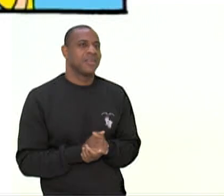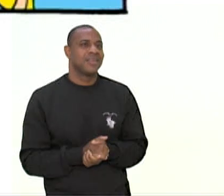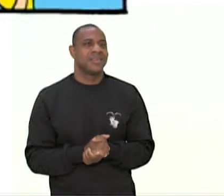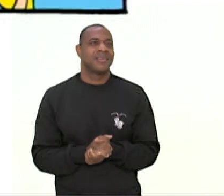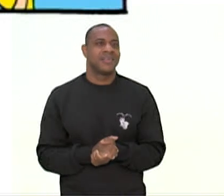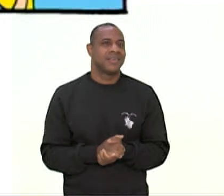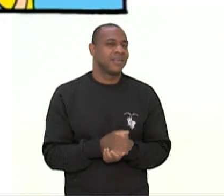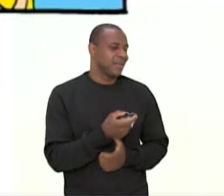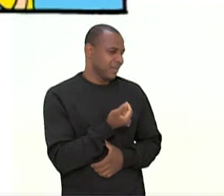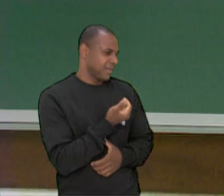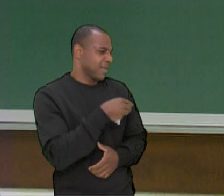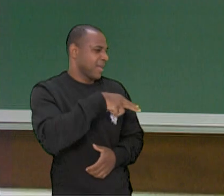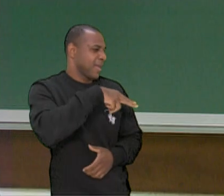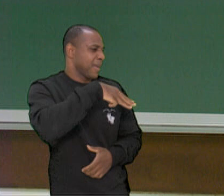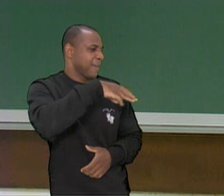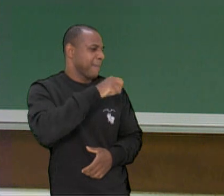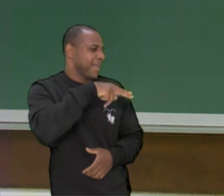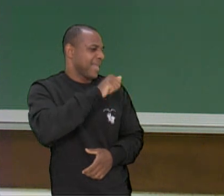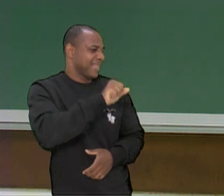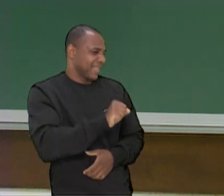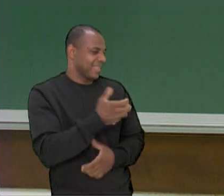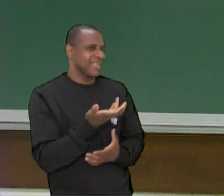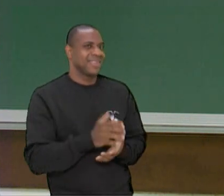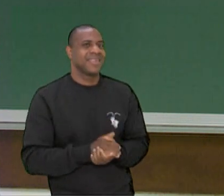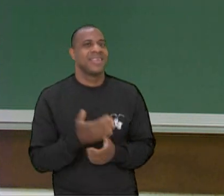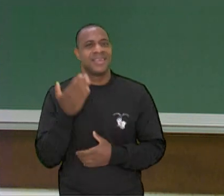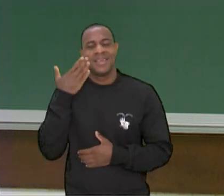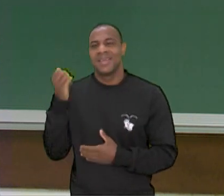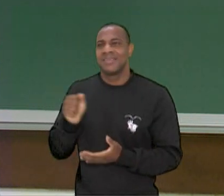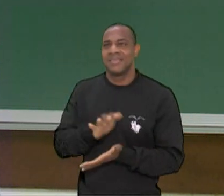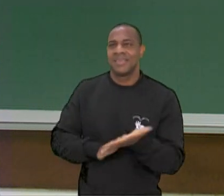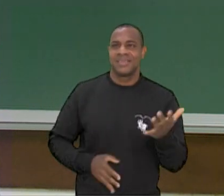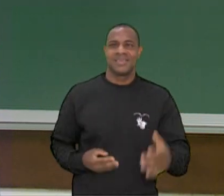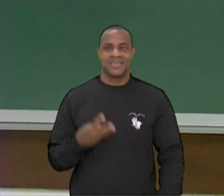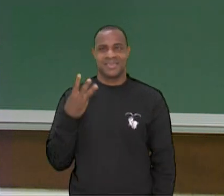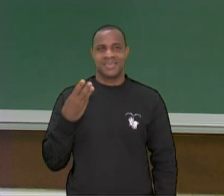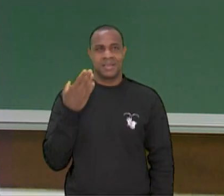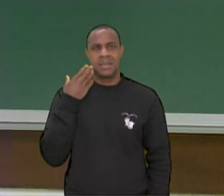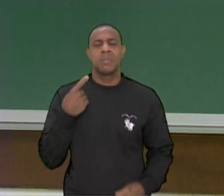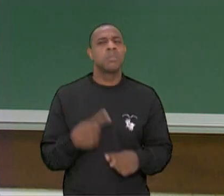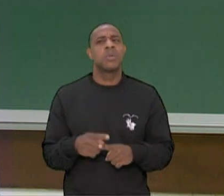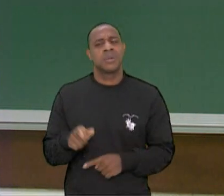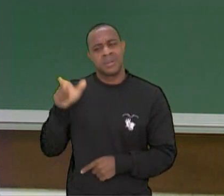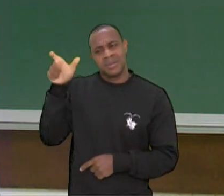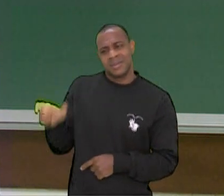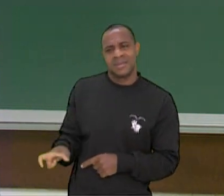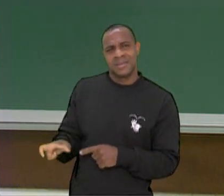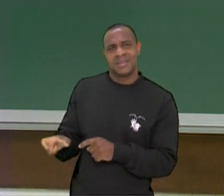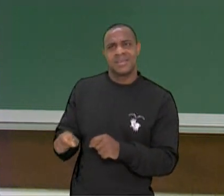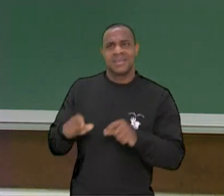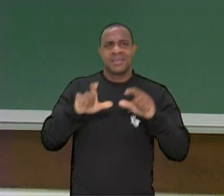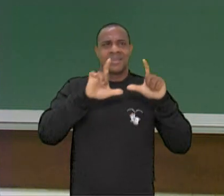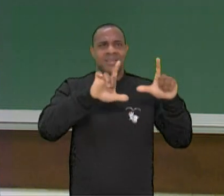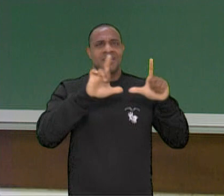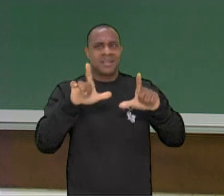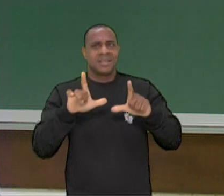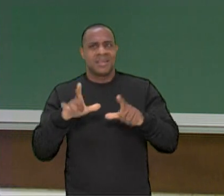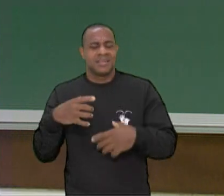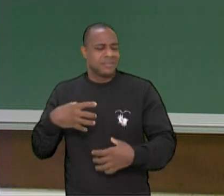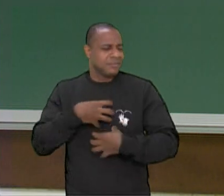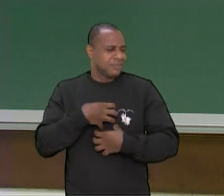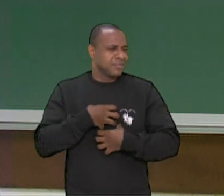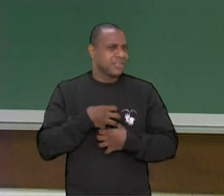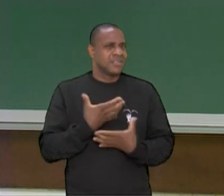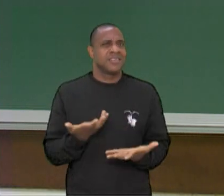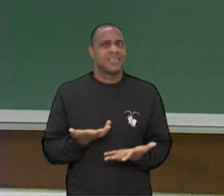Menos cerveja, entendeu? Atividade 3. Por que a personagem da charge sentiu-se vingada?